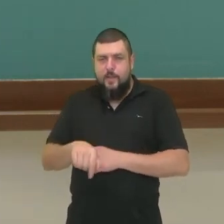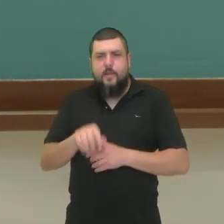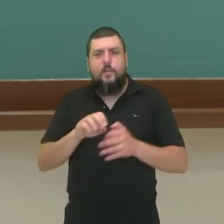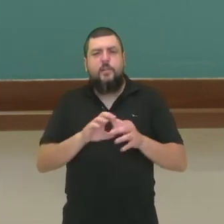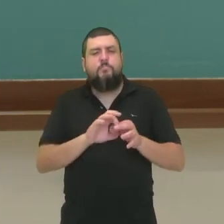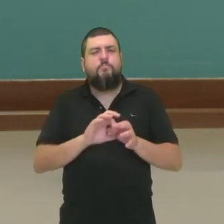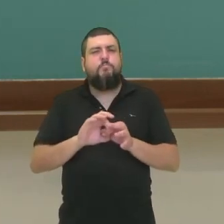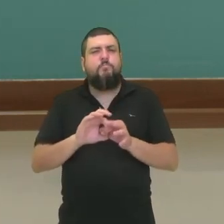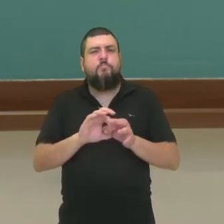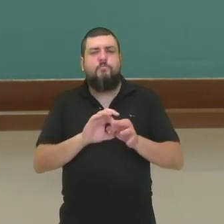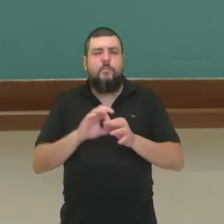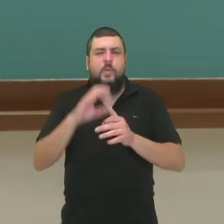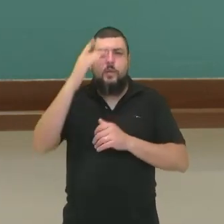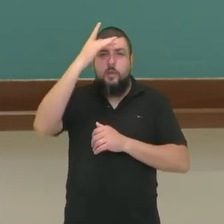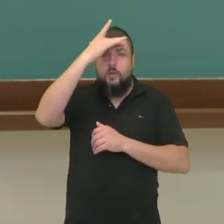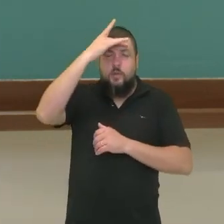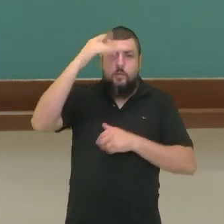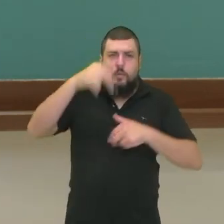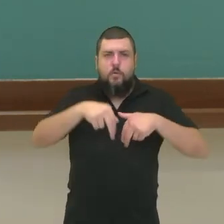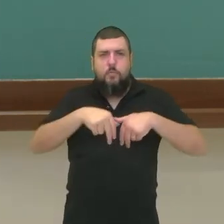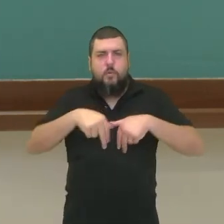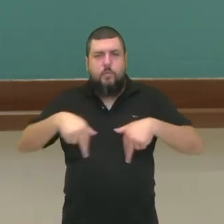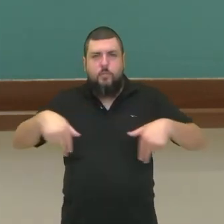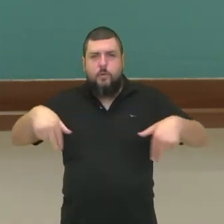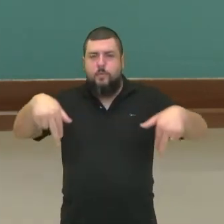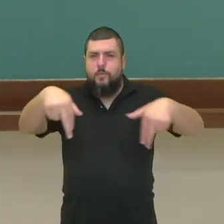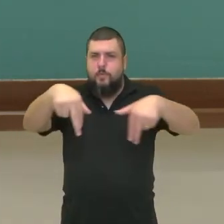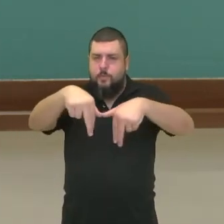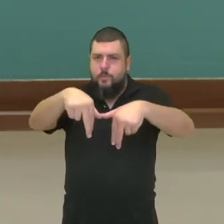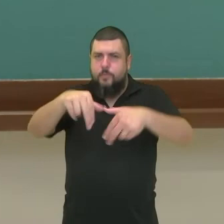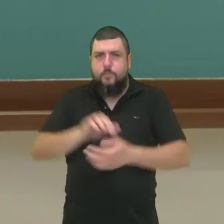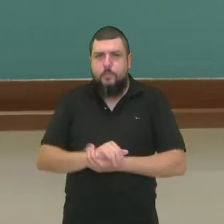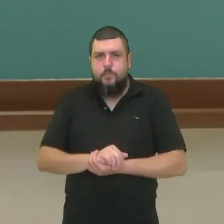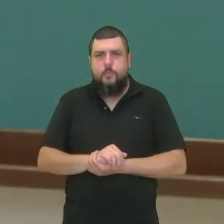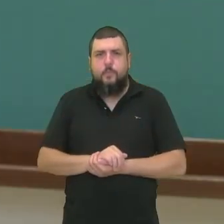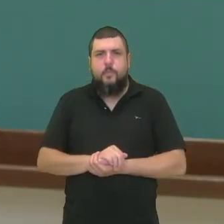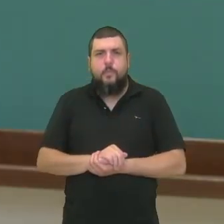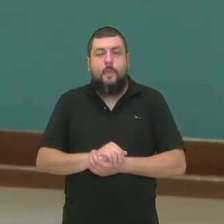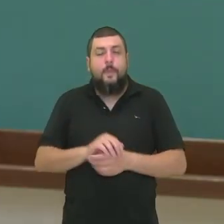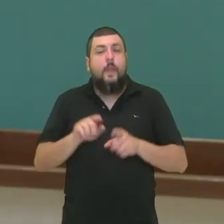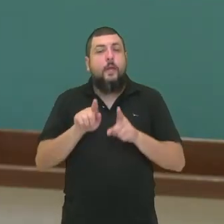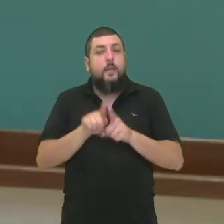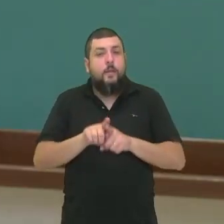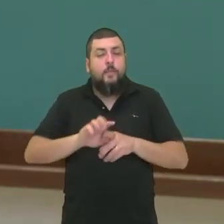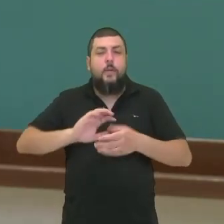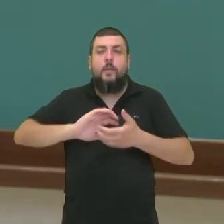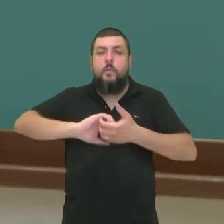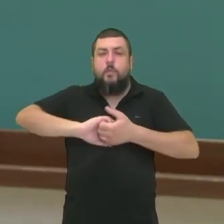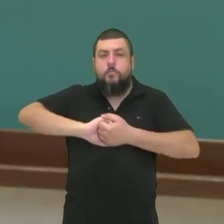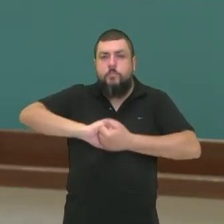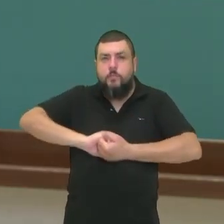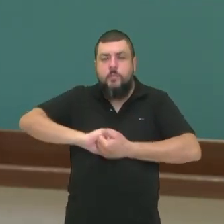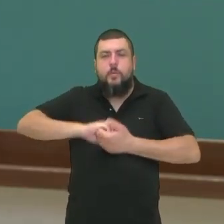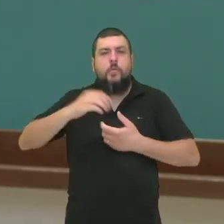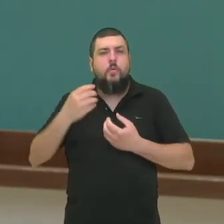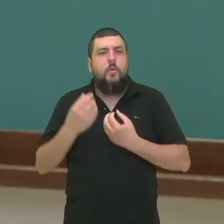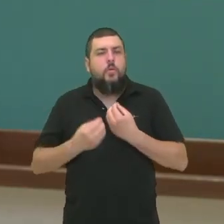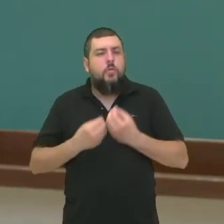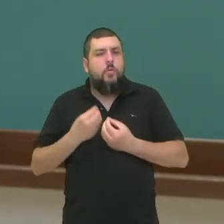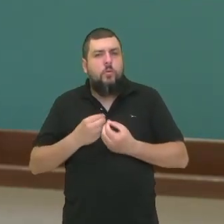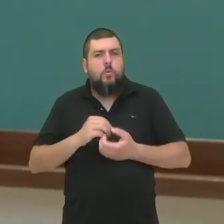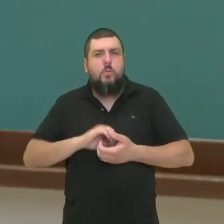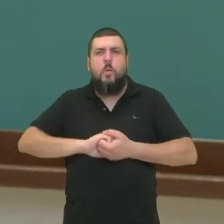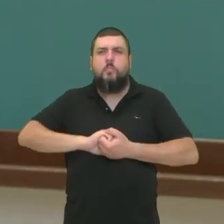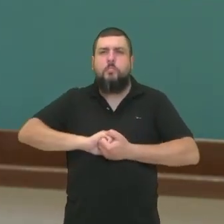em dançar em roda, né? A roda é muito importante na ciranda. O ato de dar as mãos, né, para dançar juntos. A